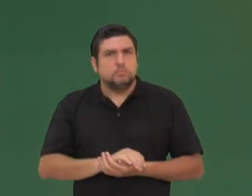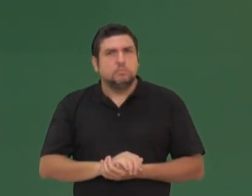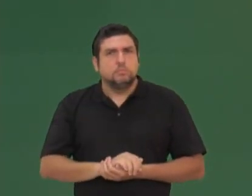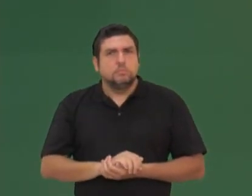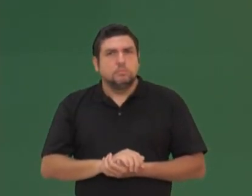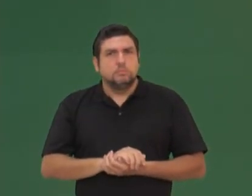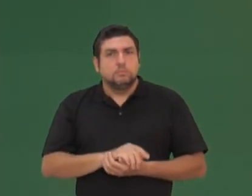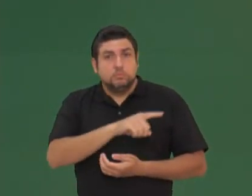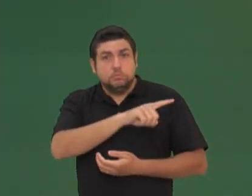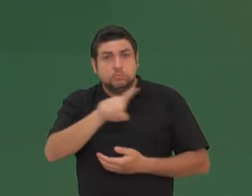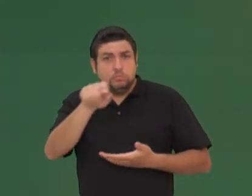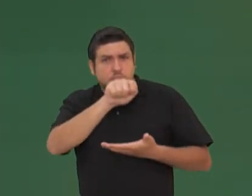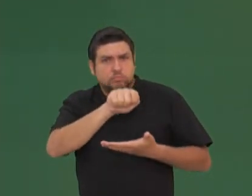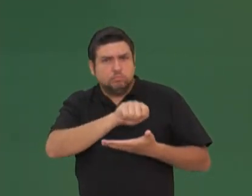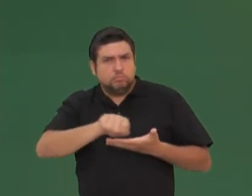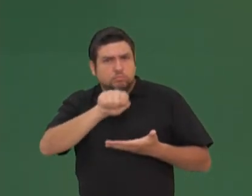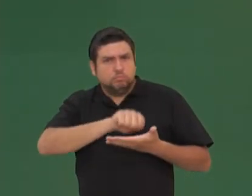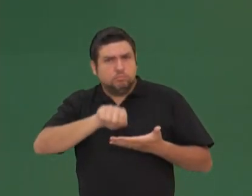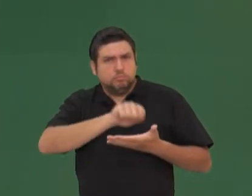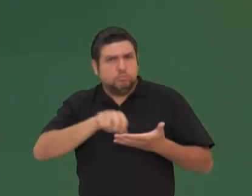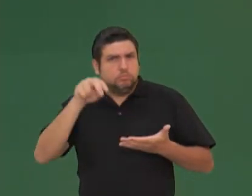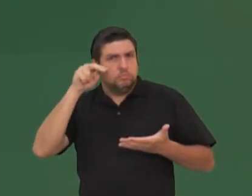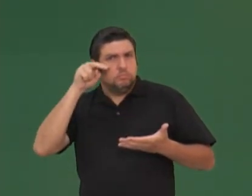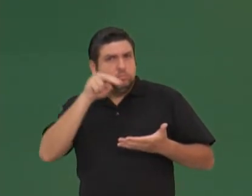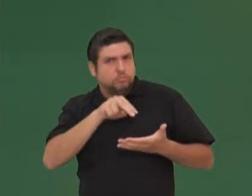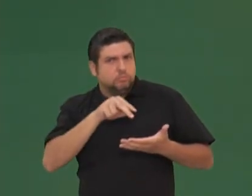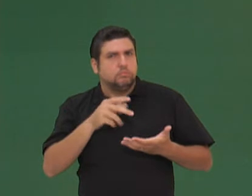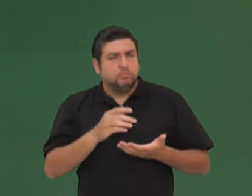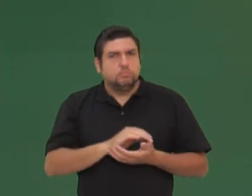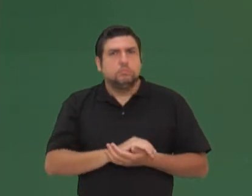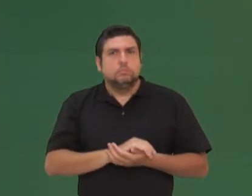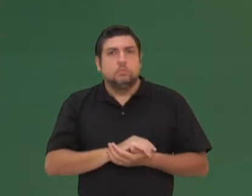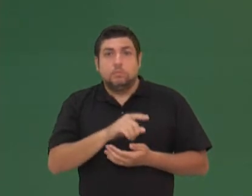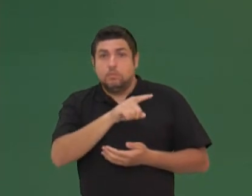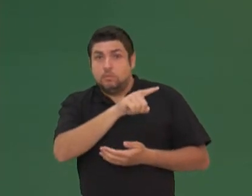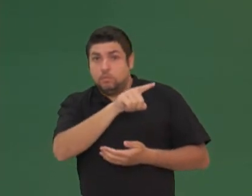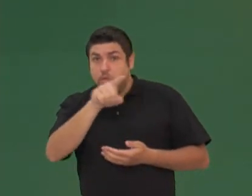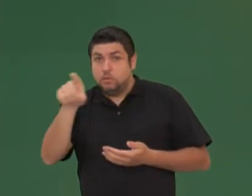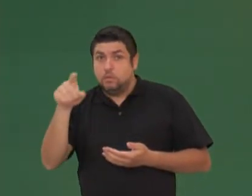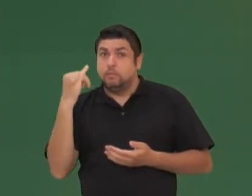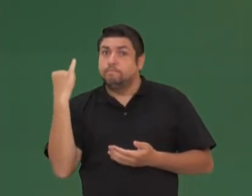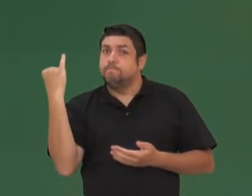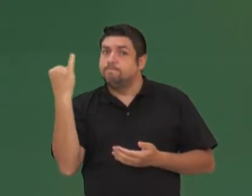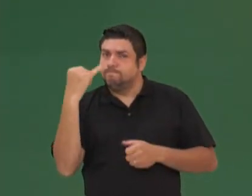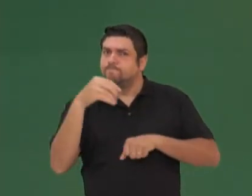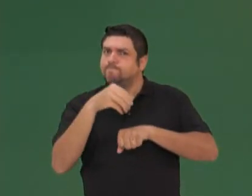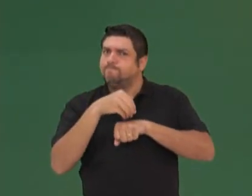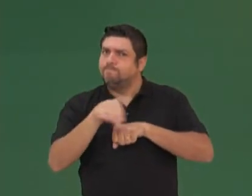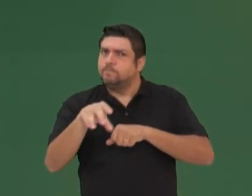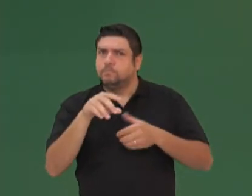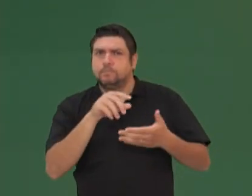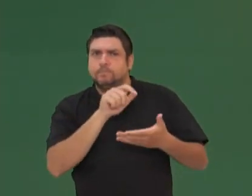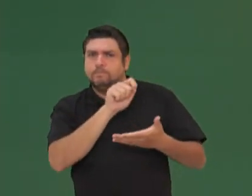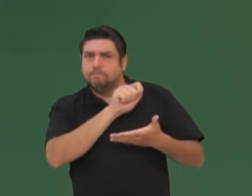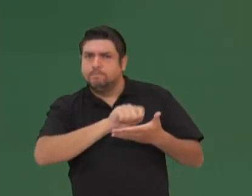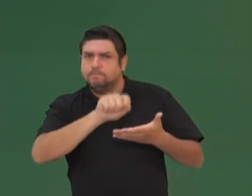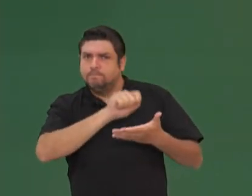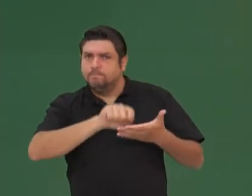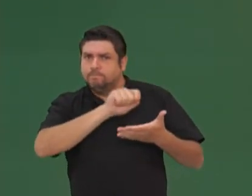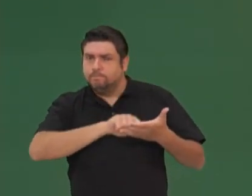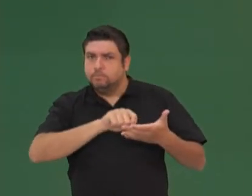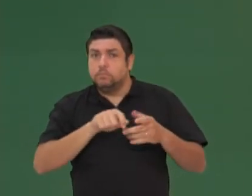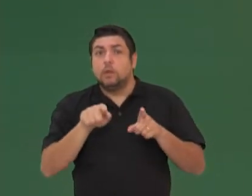de vocês? É importante, o professor insiste. Verifique as anotações, especialmente aquelas tabelinhas que